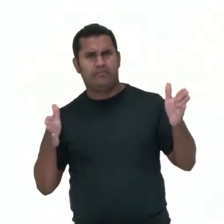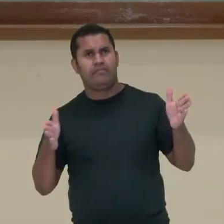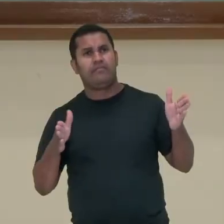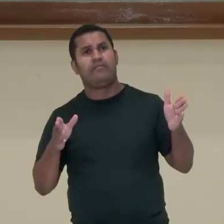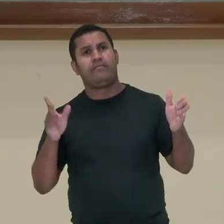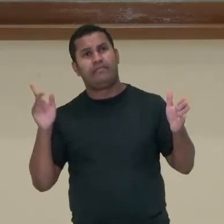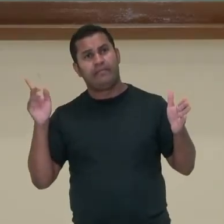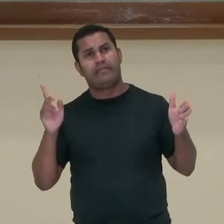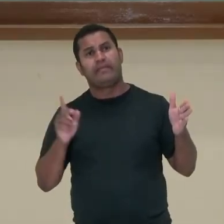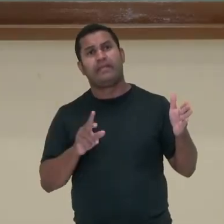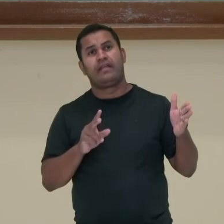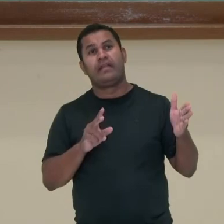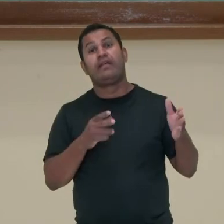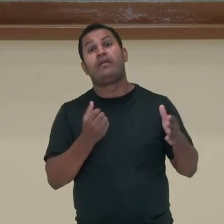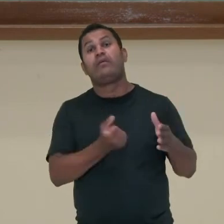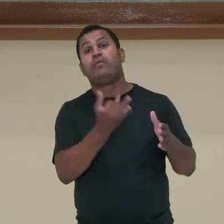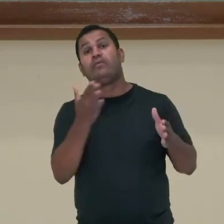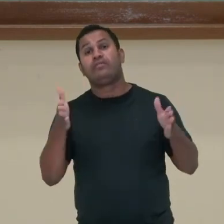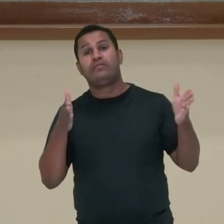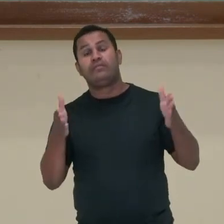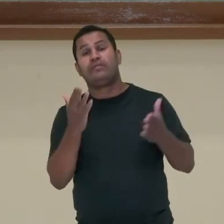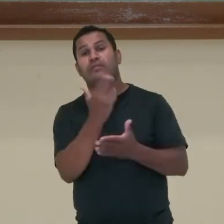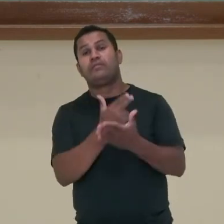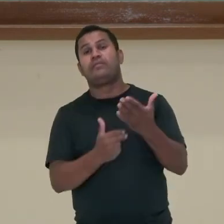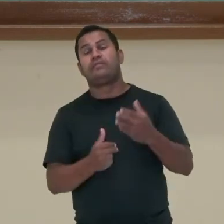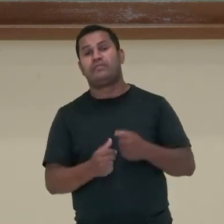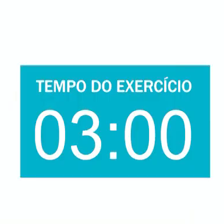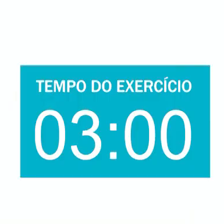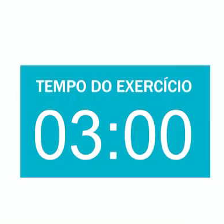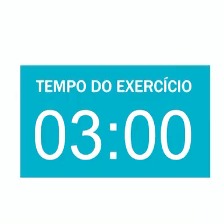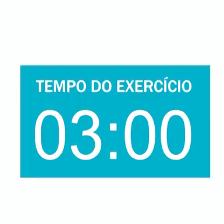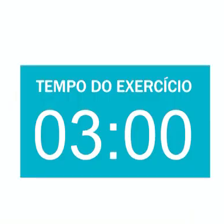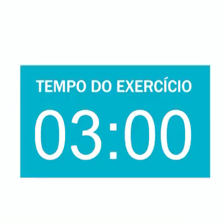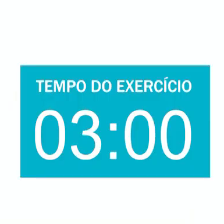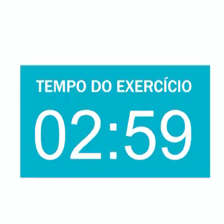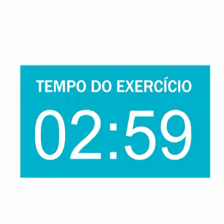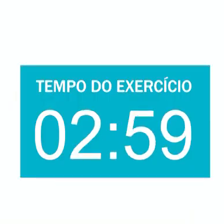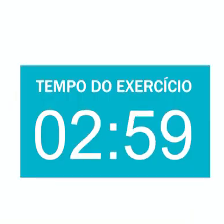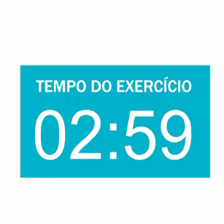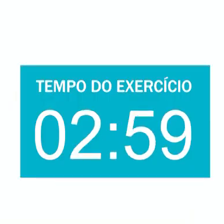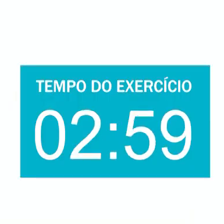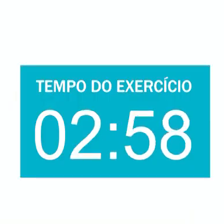Acabei de falar. Escreve para mim e fico aguardando vocês. Até daqui a pouquinho.